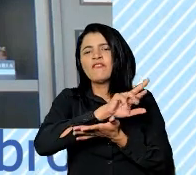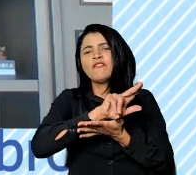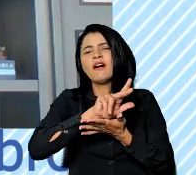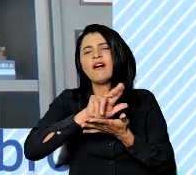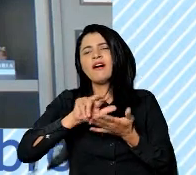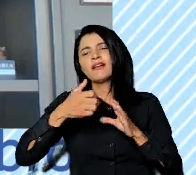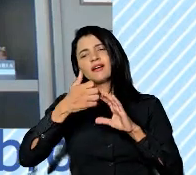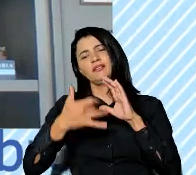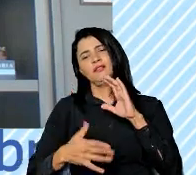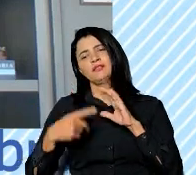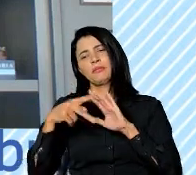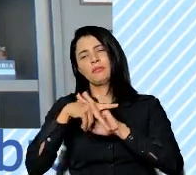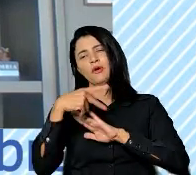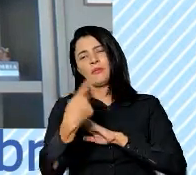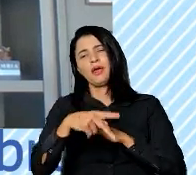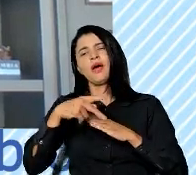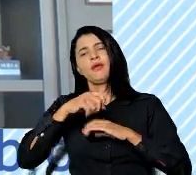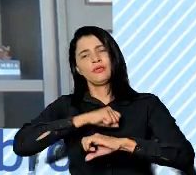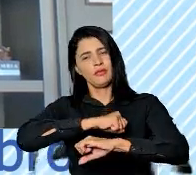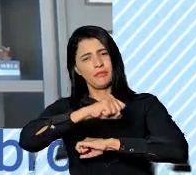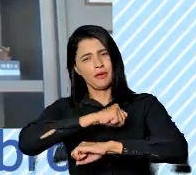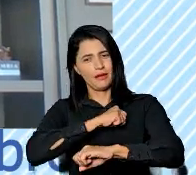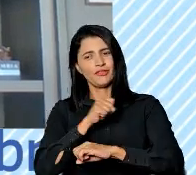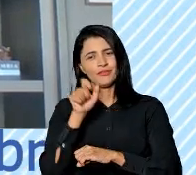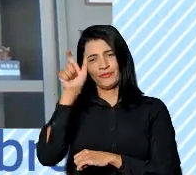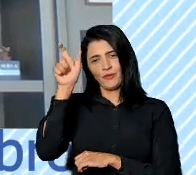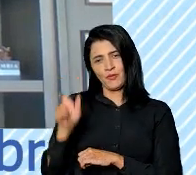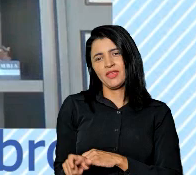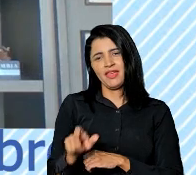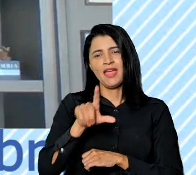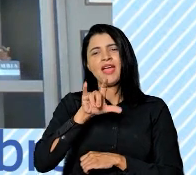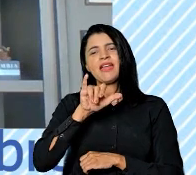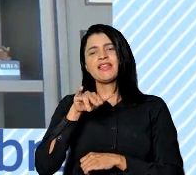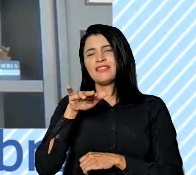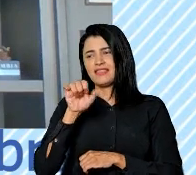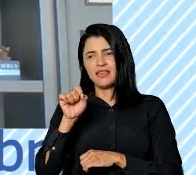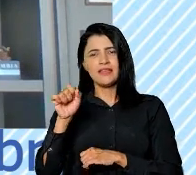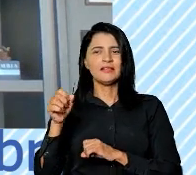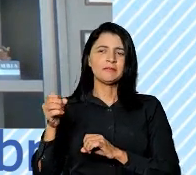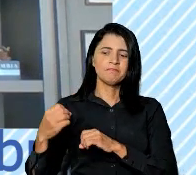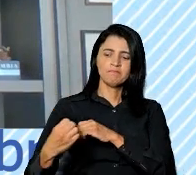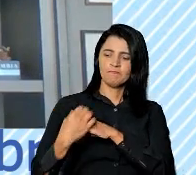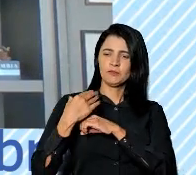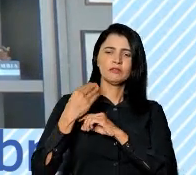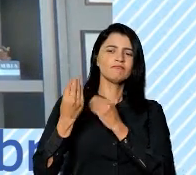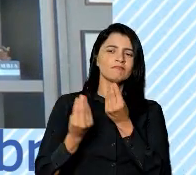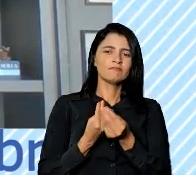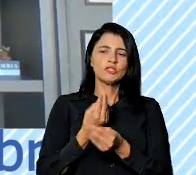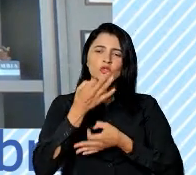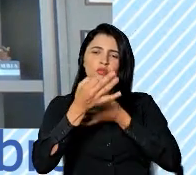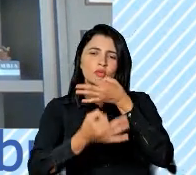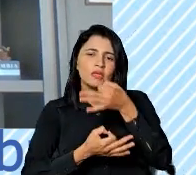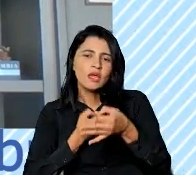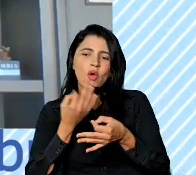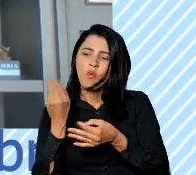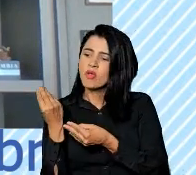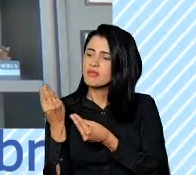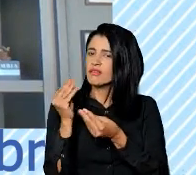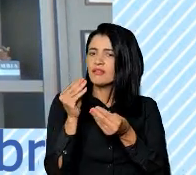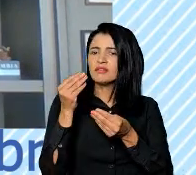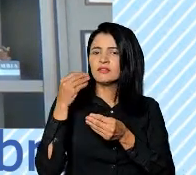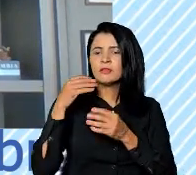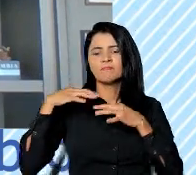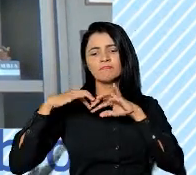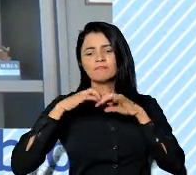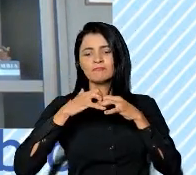desse debate. Eu acho que do que a doutora Inês havia me sugerido como o que trazer de reflexão, dá até um